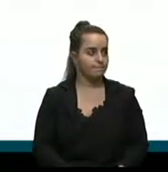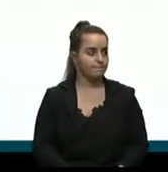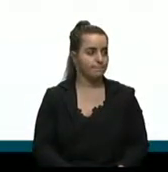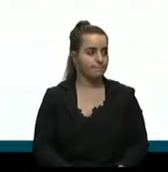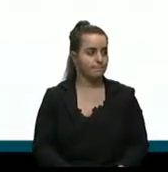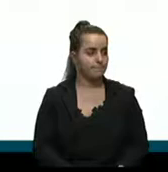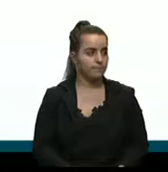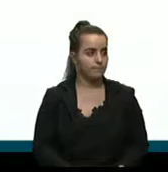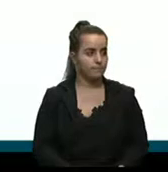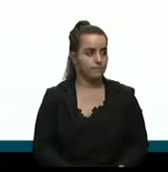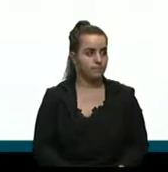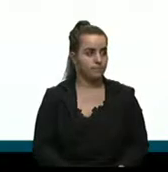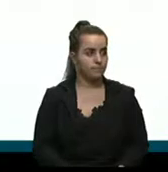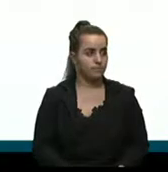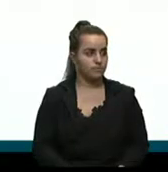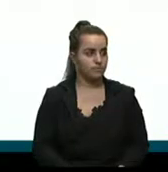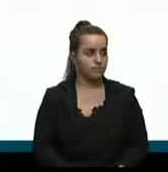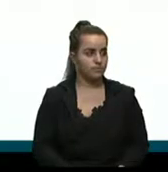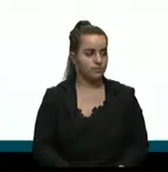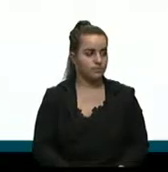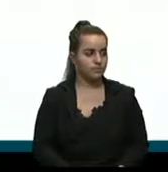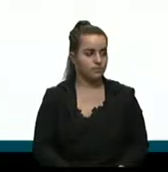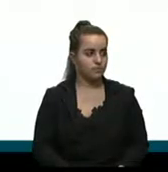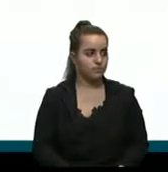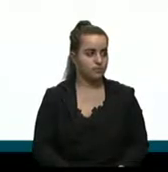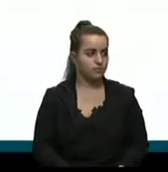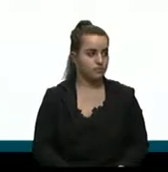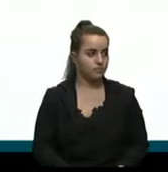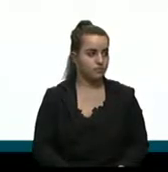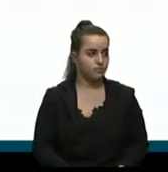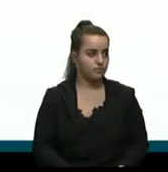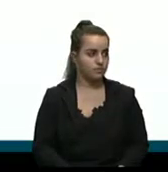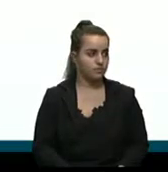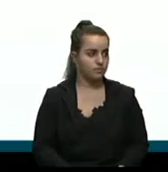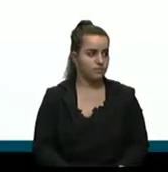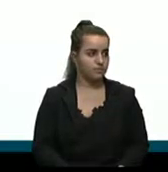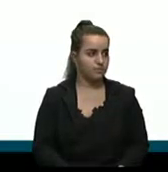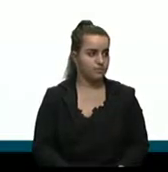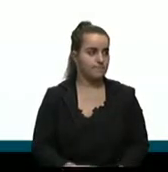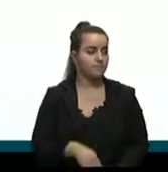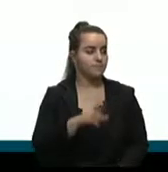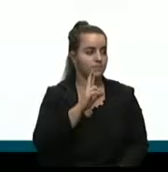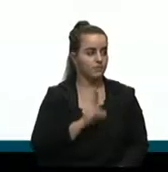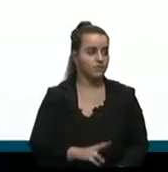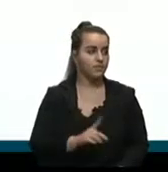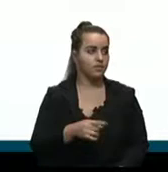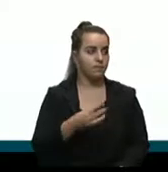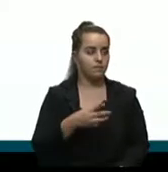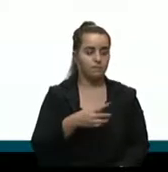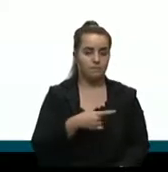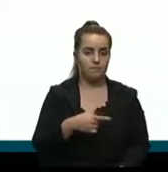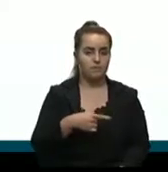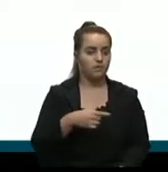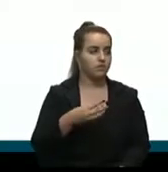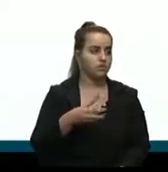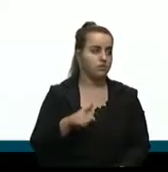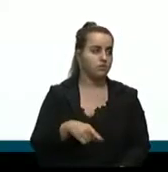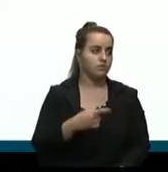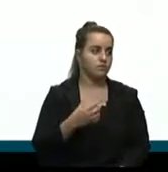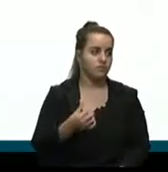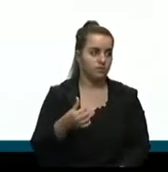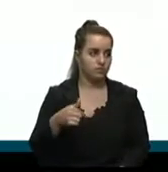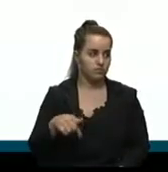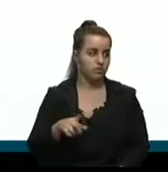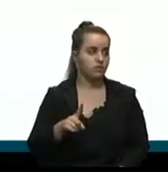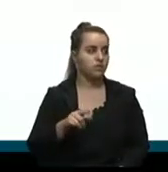Menos 2,05 vezes raiz de 3,2, obteremos menos 3,67.